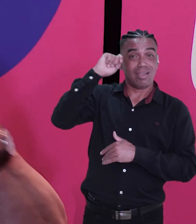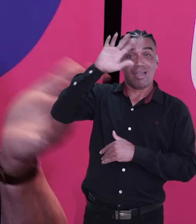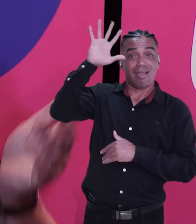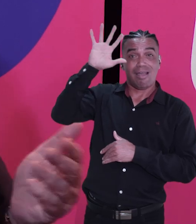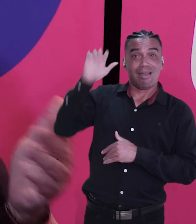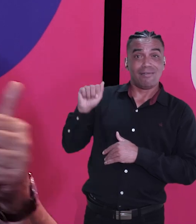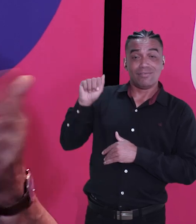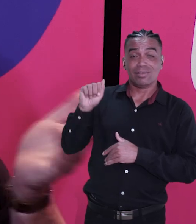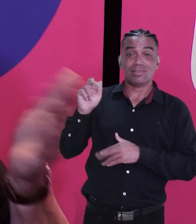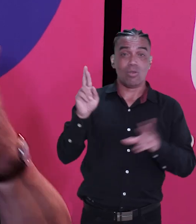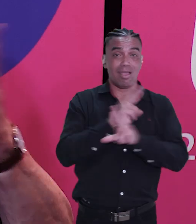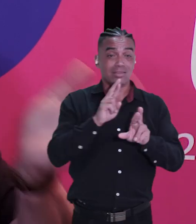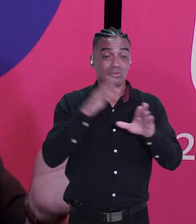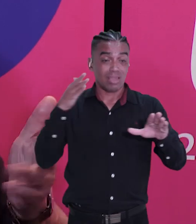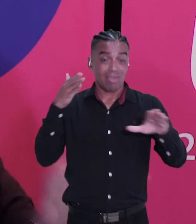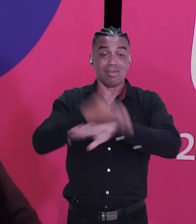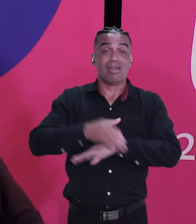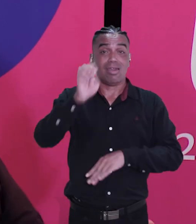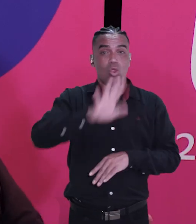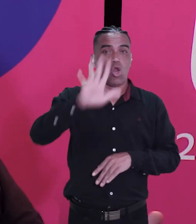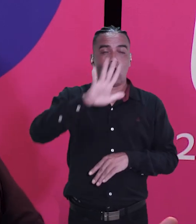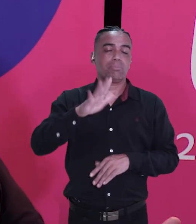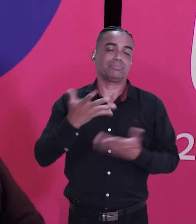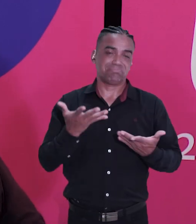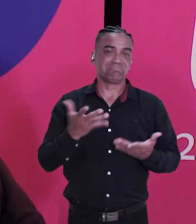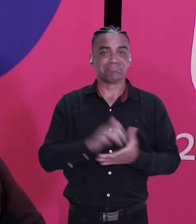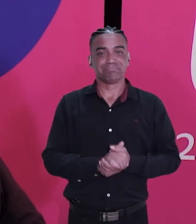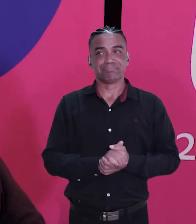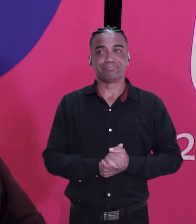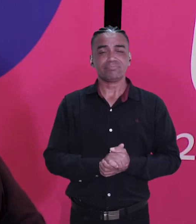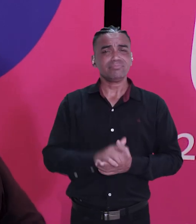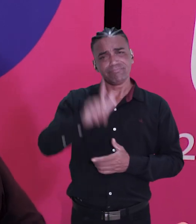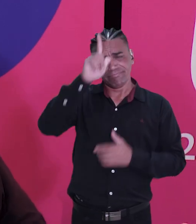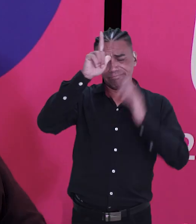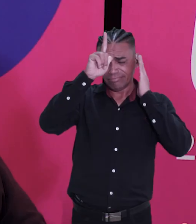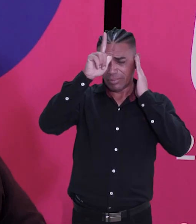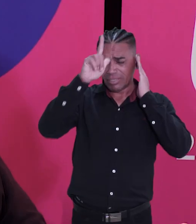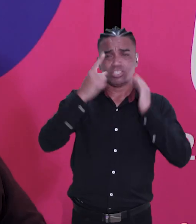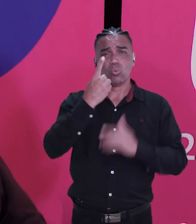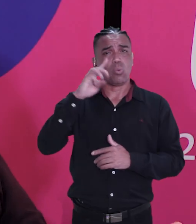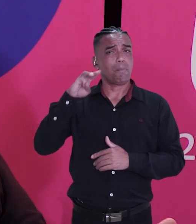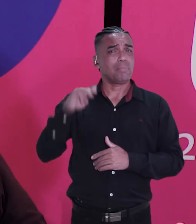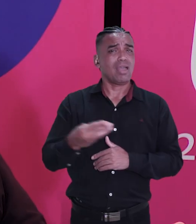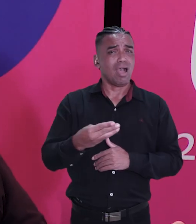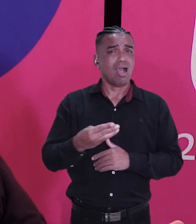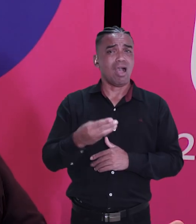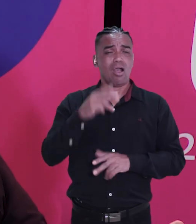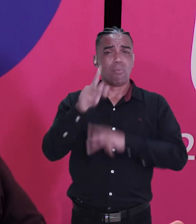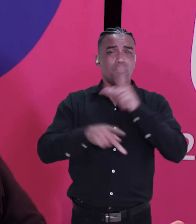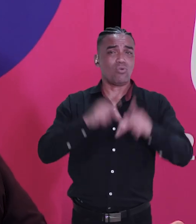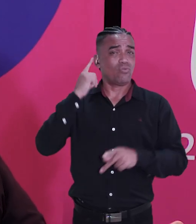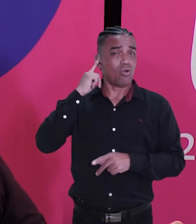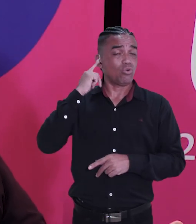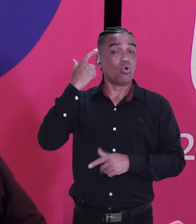era fundamental para que você pudesse invadir a Europa, coisa parecida. E a Alemanha tinha 1 milhão de